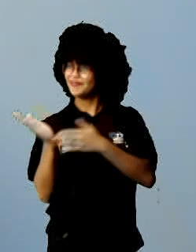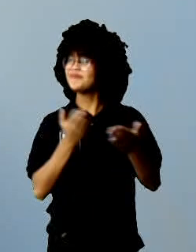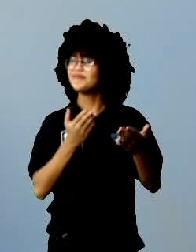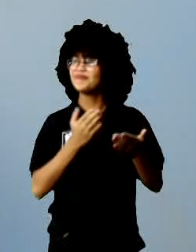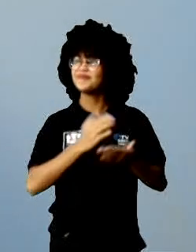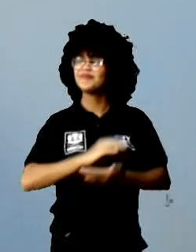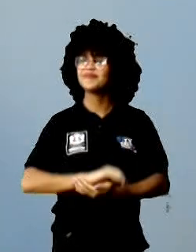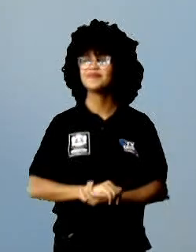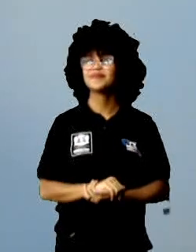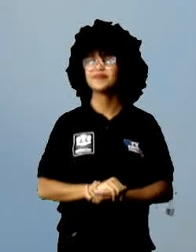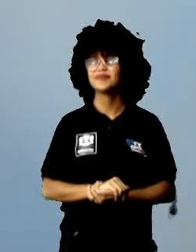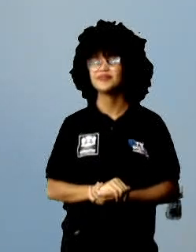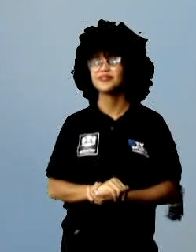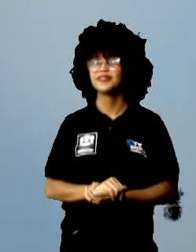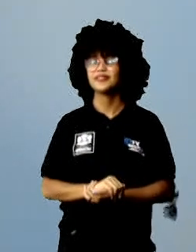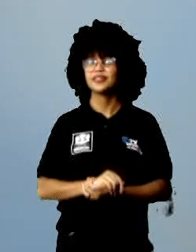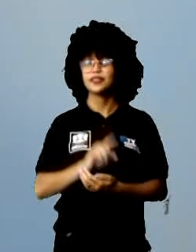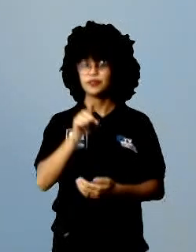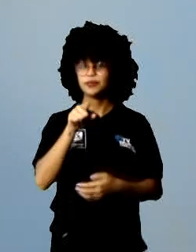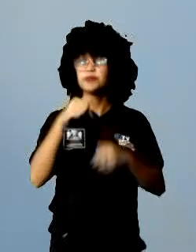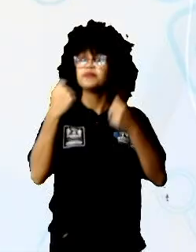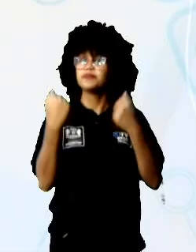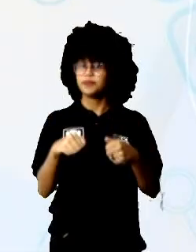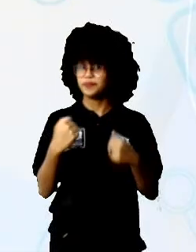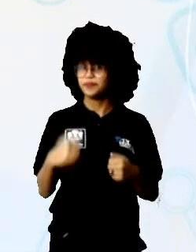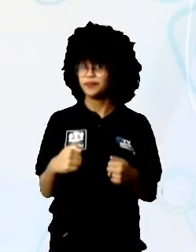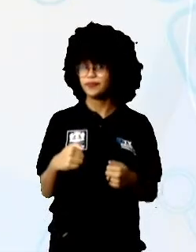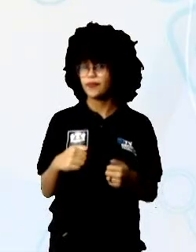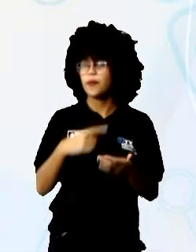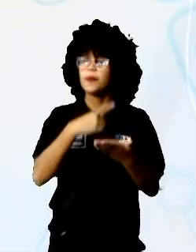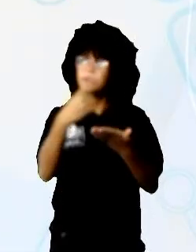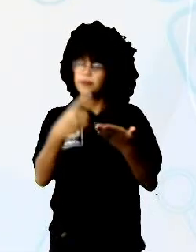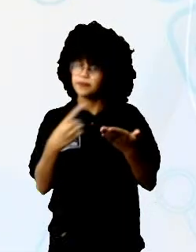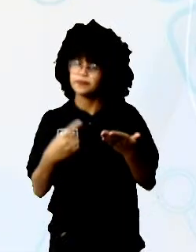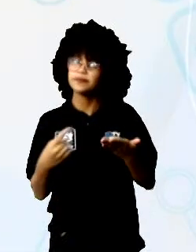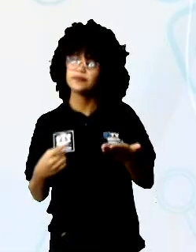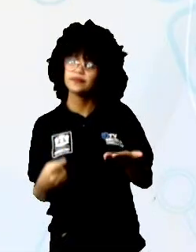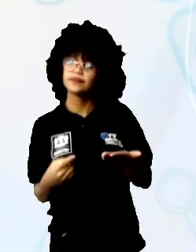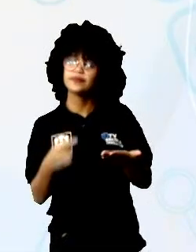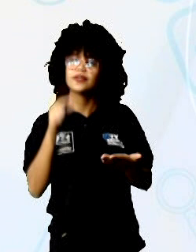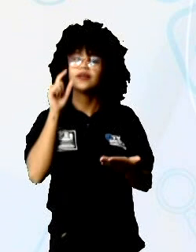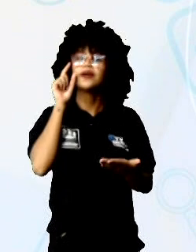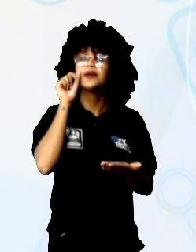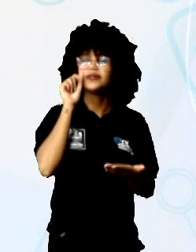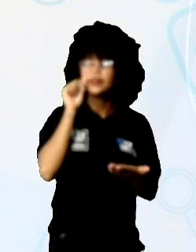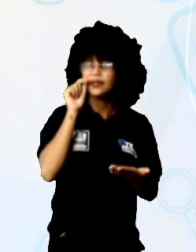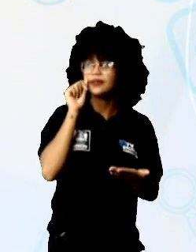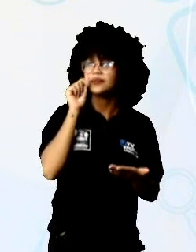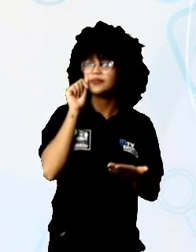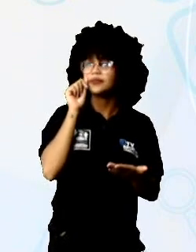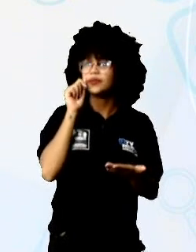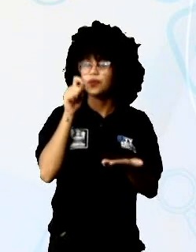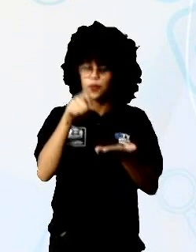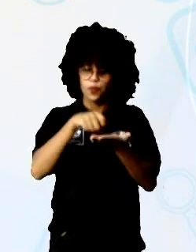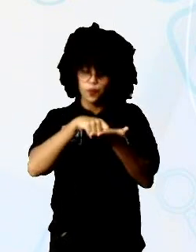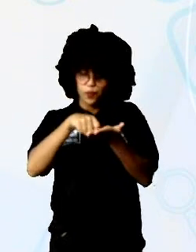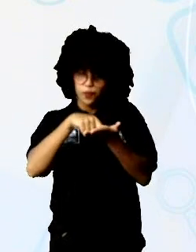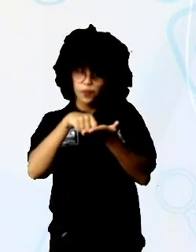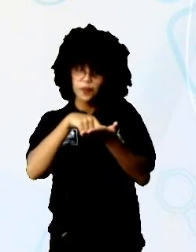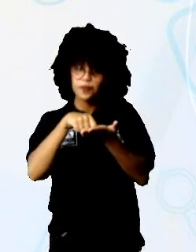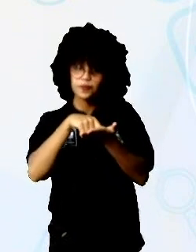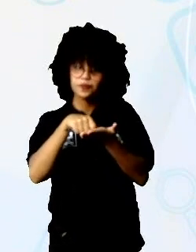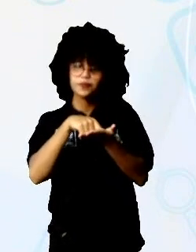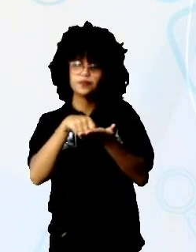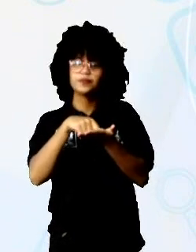lá e você vai precisar de caderno lápis grafite borracha